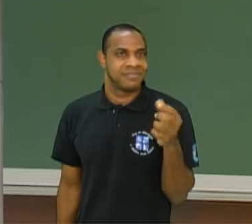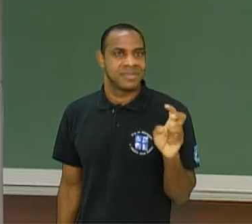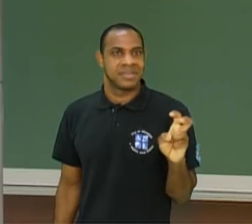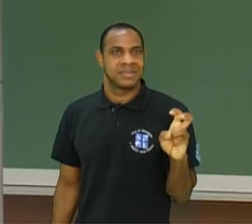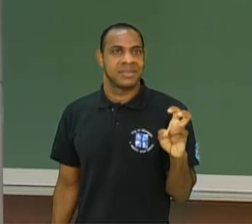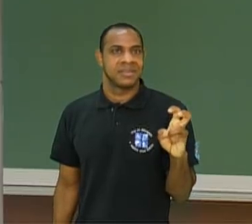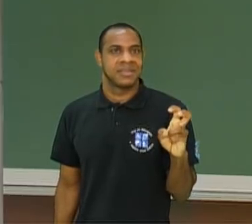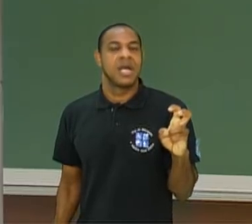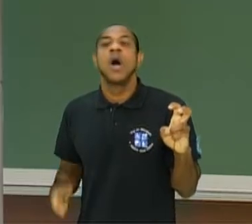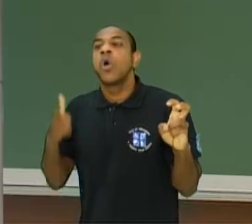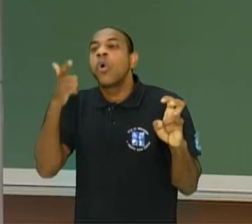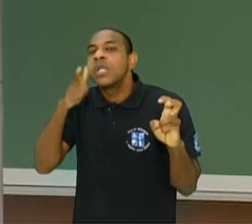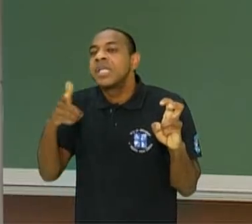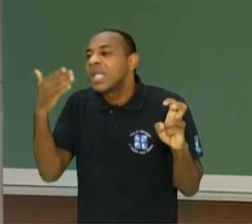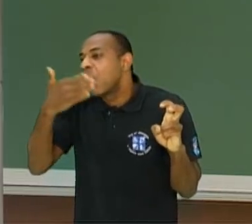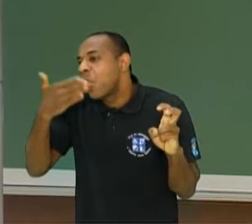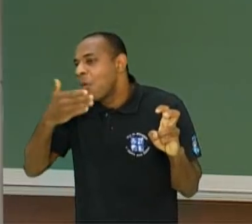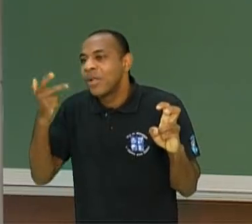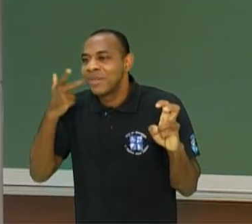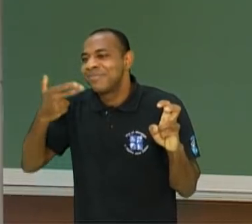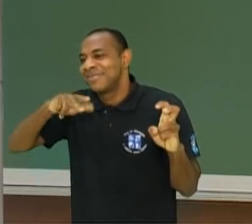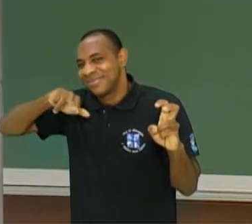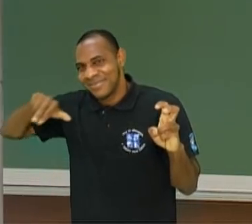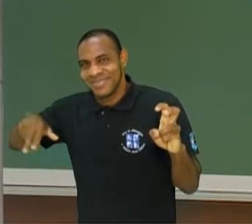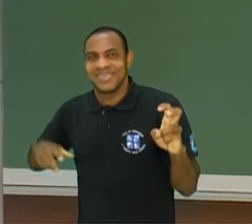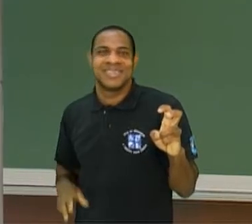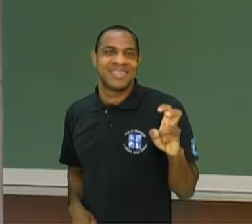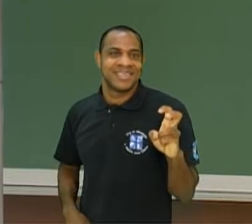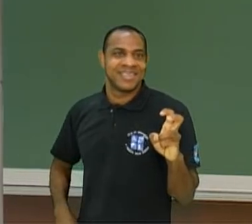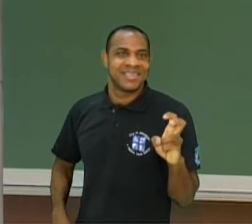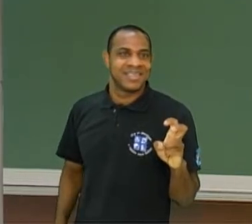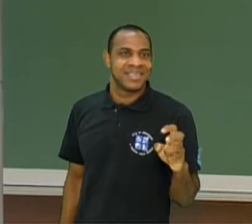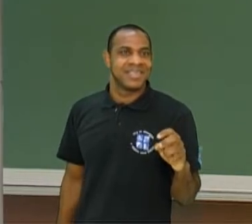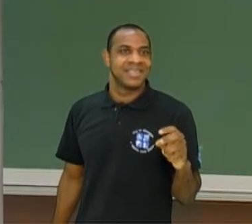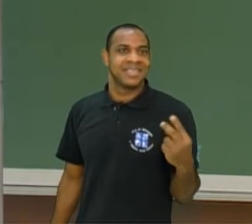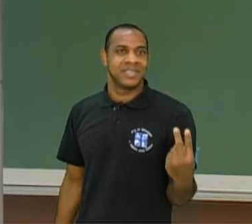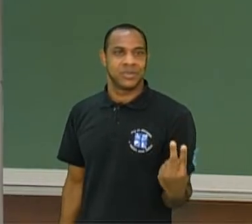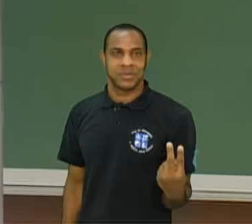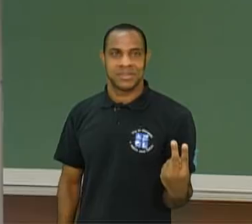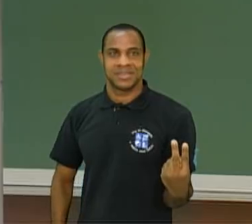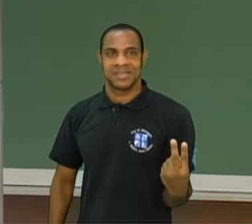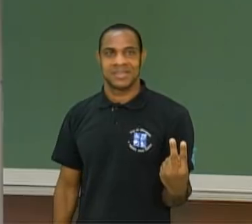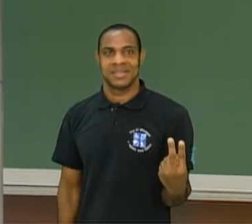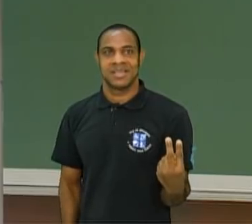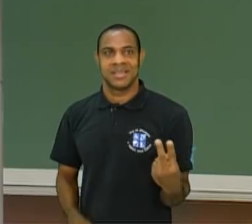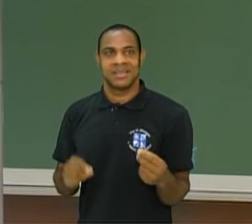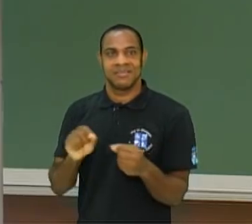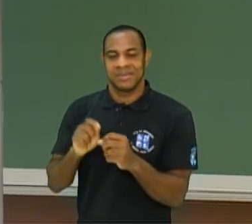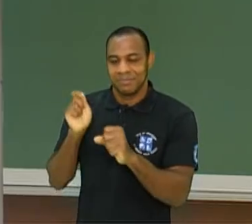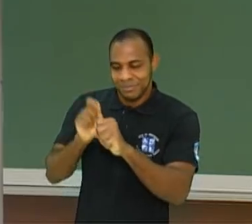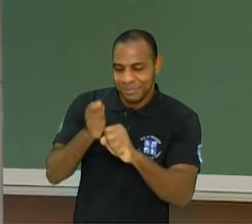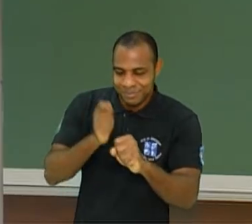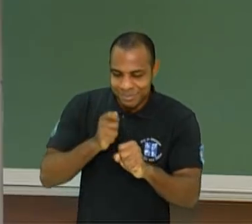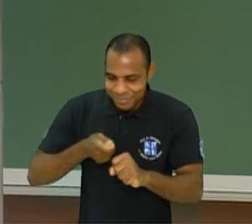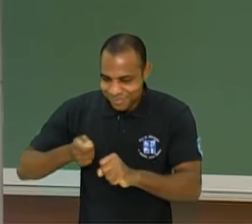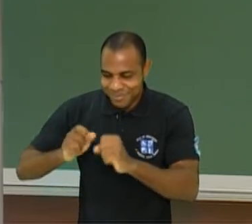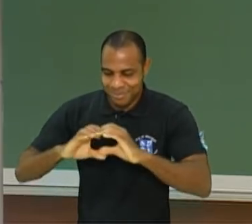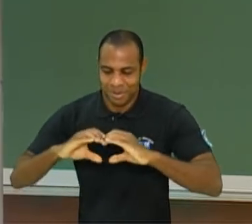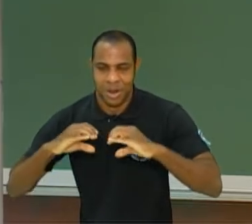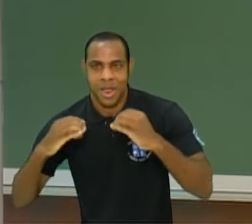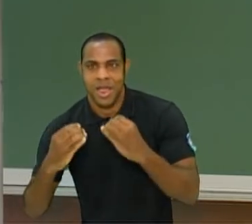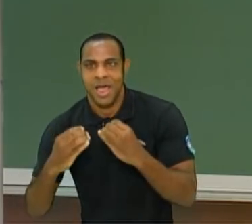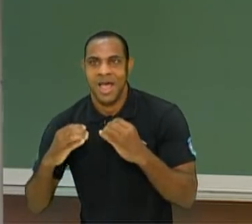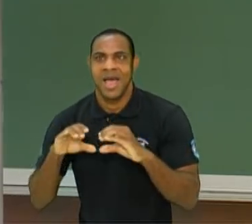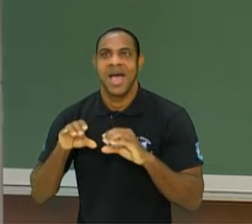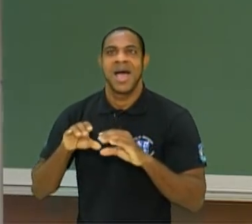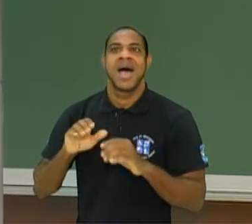can't, conseguir doces, que no caso é o número 5. E curve a pumpkin é você fazer uma escultura do Halloween